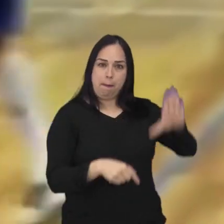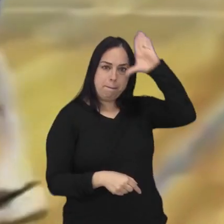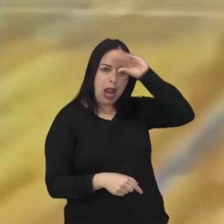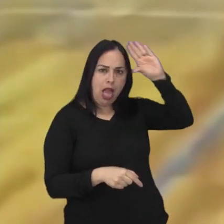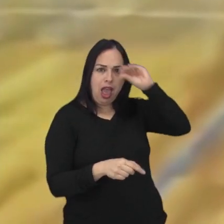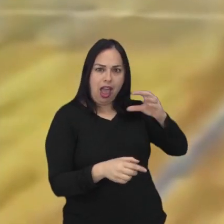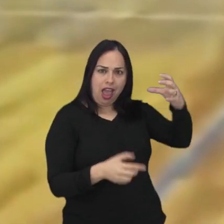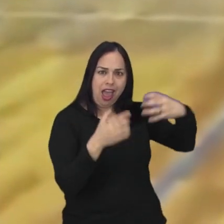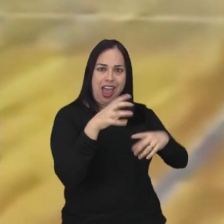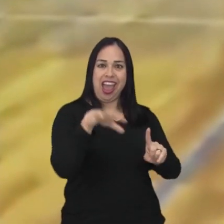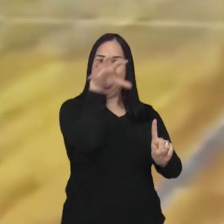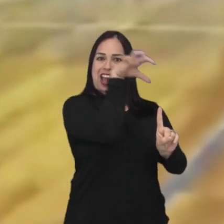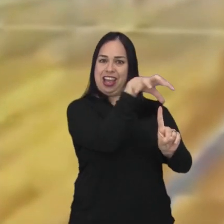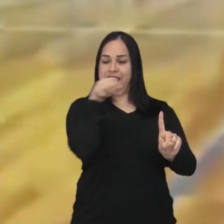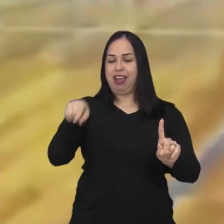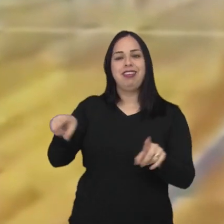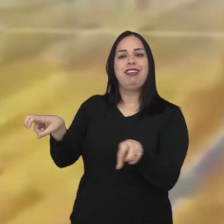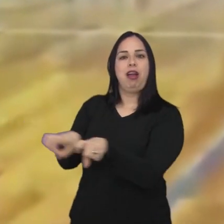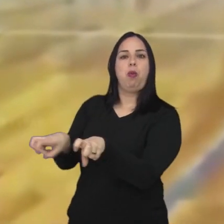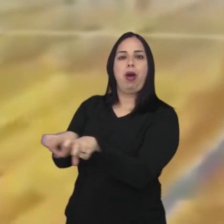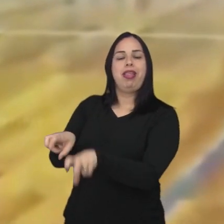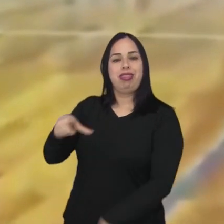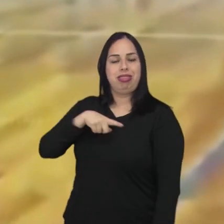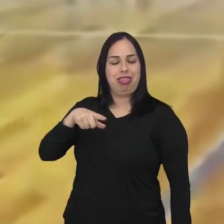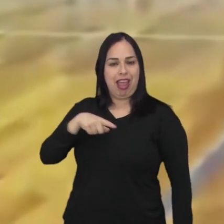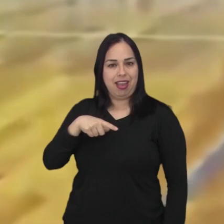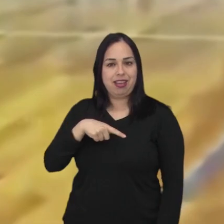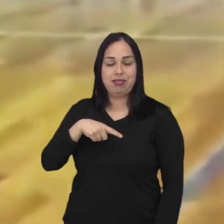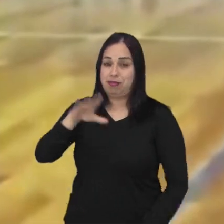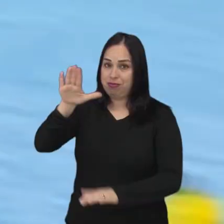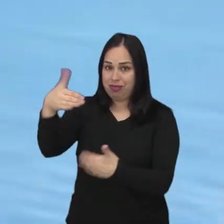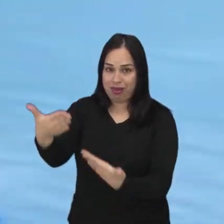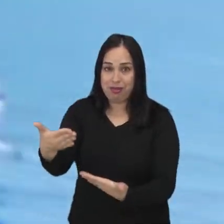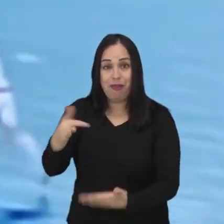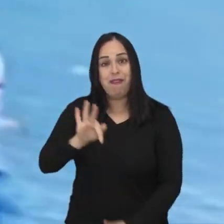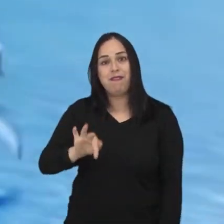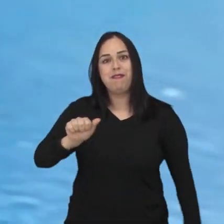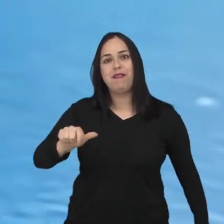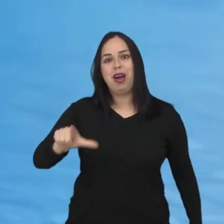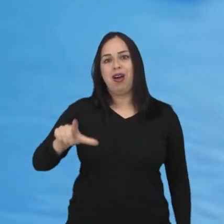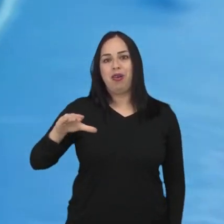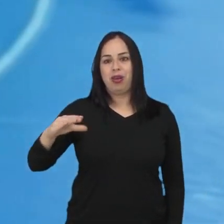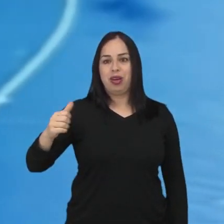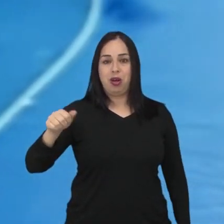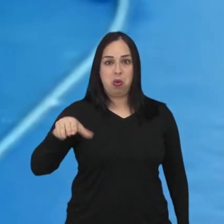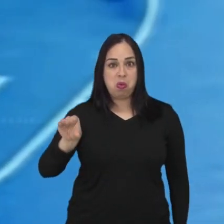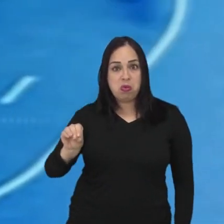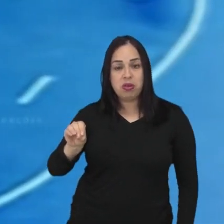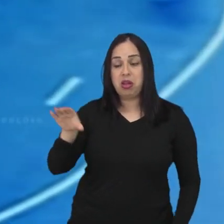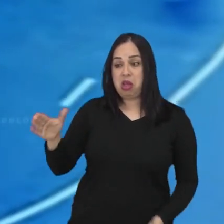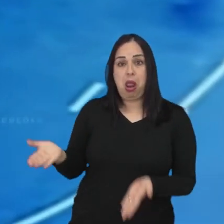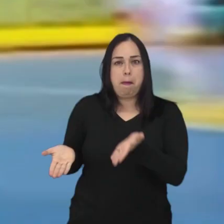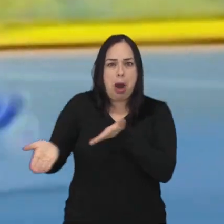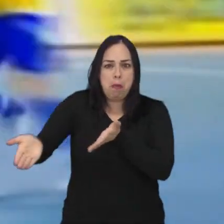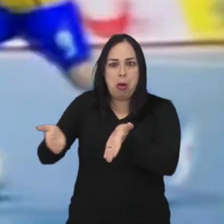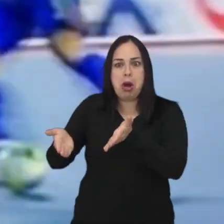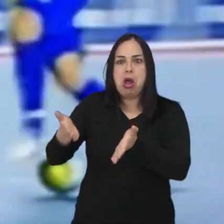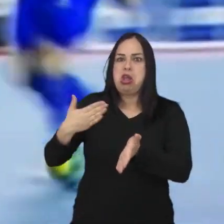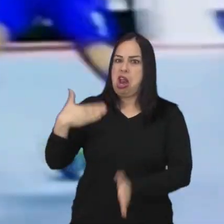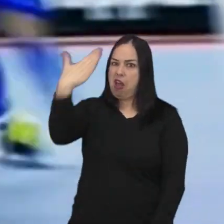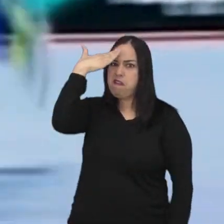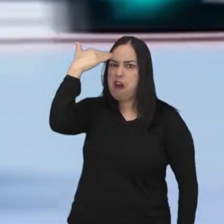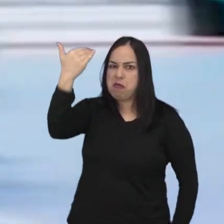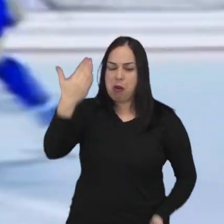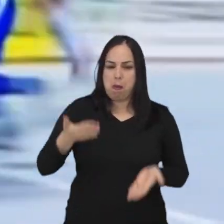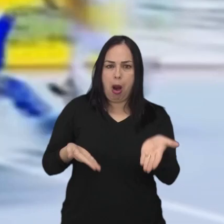Se no campo o Pelé é rei, nas quadras de futsal o Brasil também tem sua realeza, Falcão. O craque